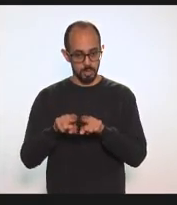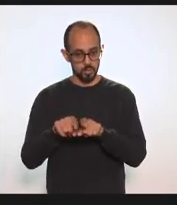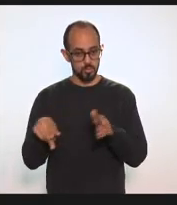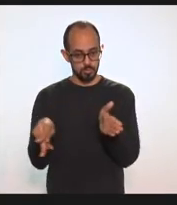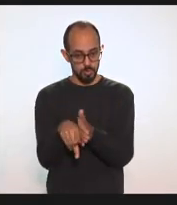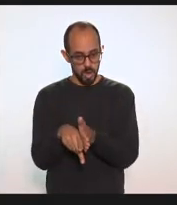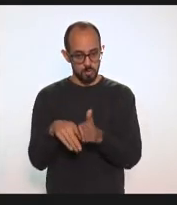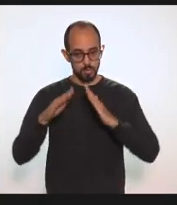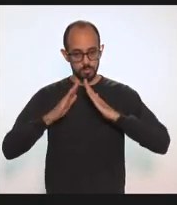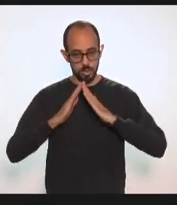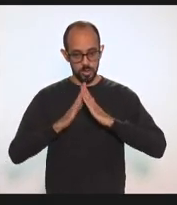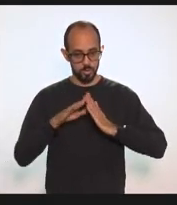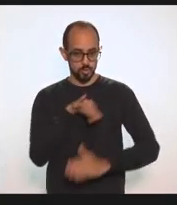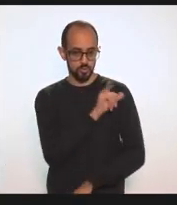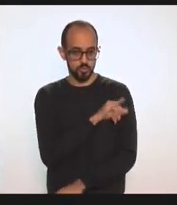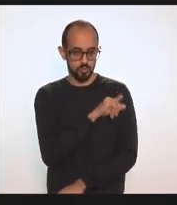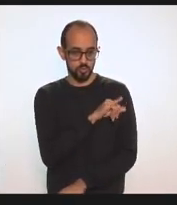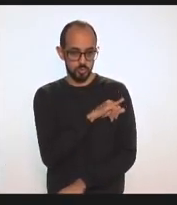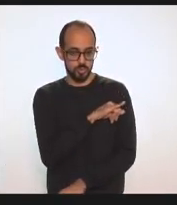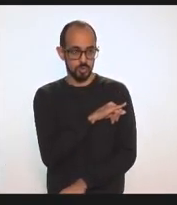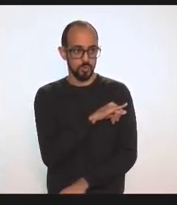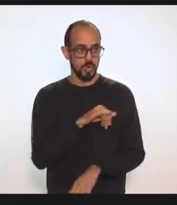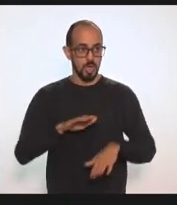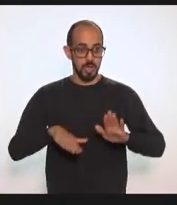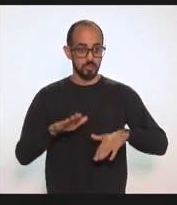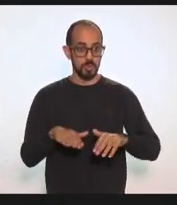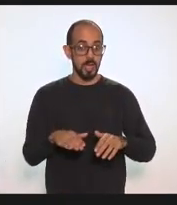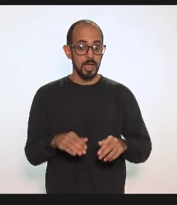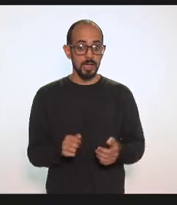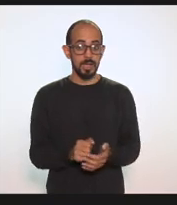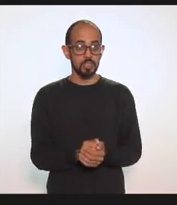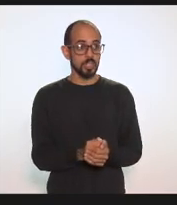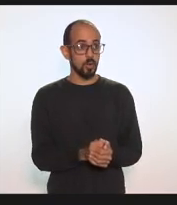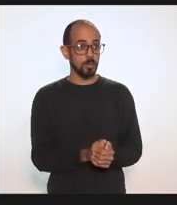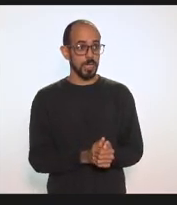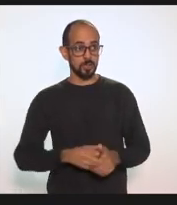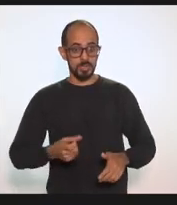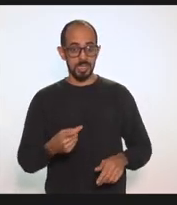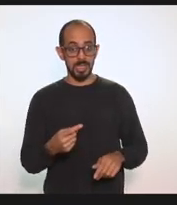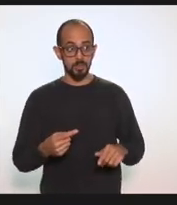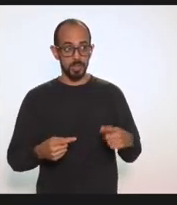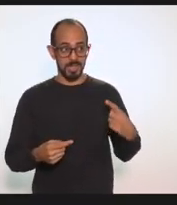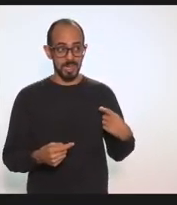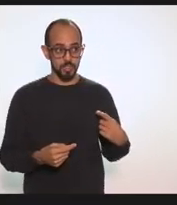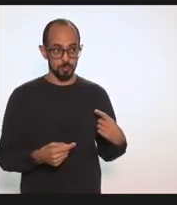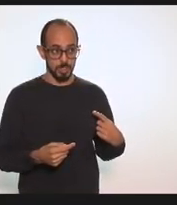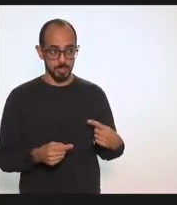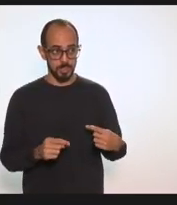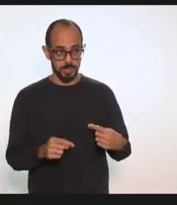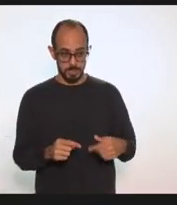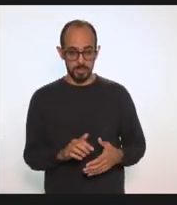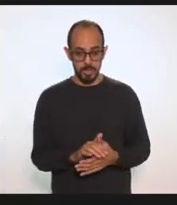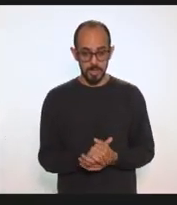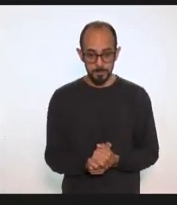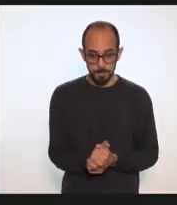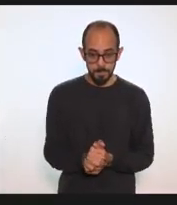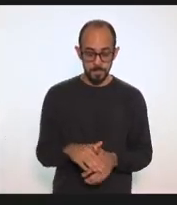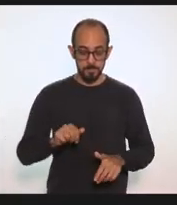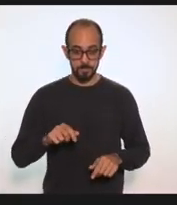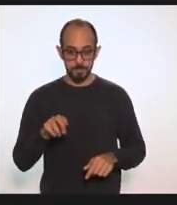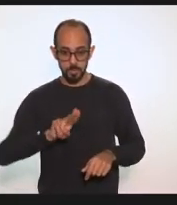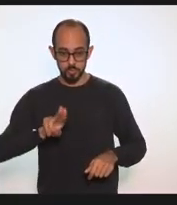moradores da cidade do Rio de Janeiro muitas vezes não sabem como chegar nessa área e qual estação de metrô utilizar. Foi